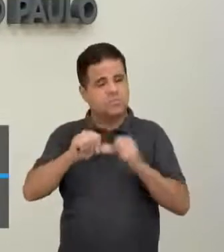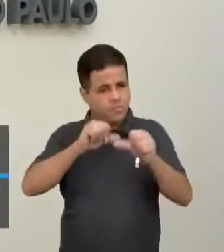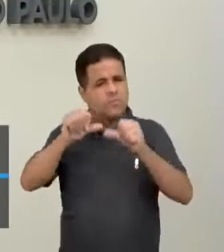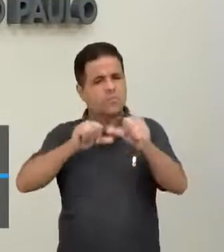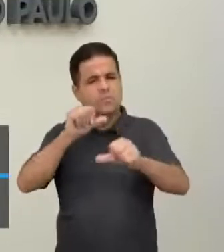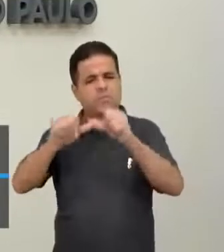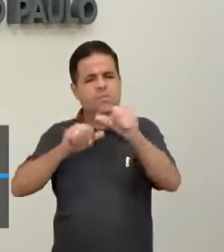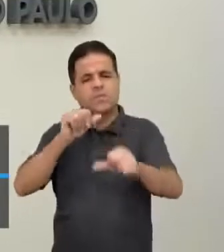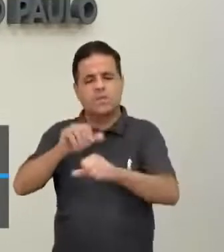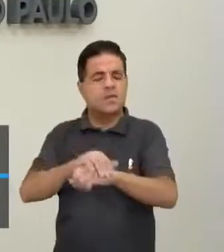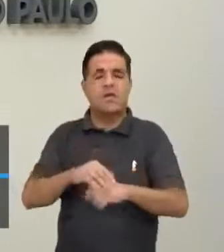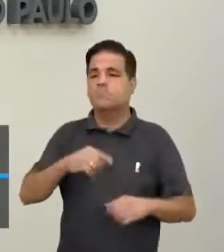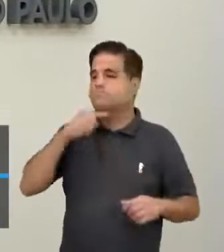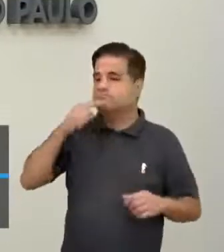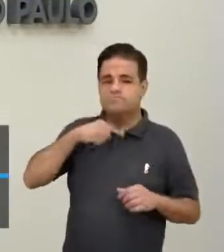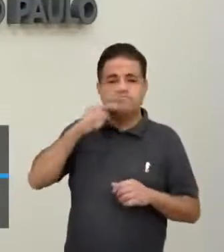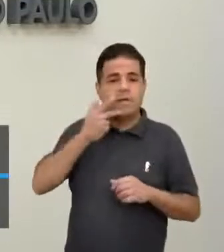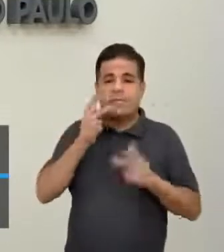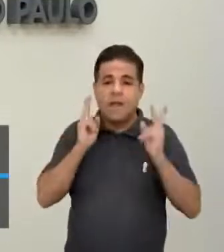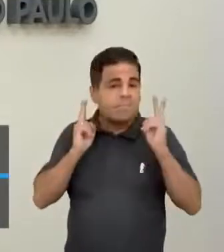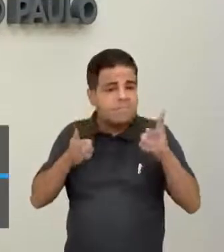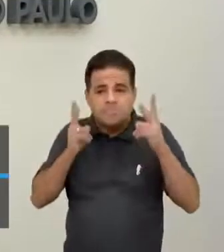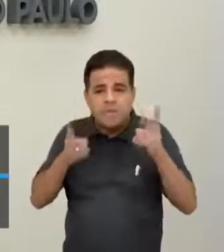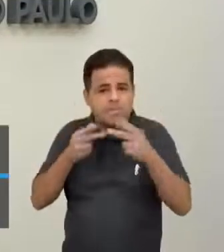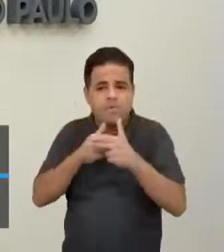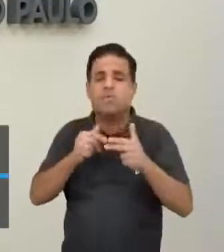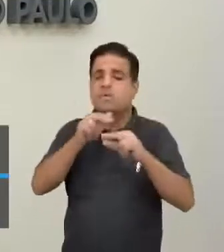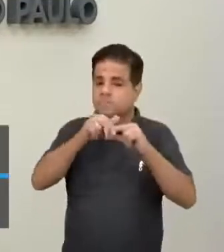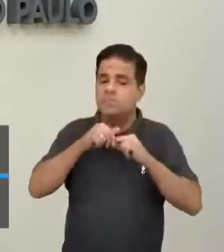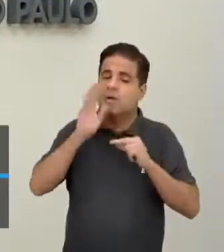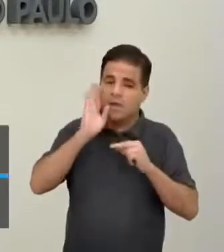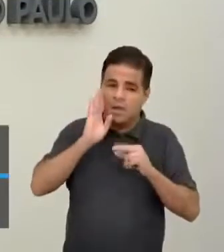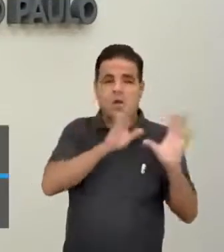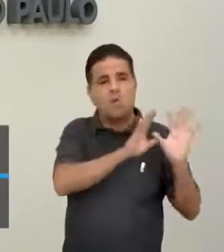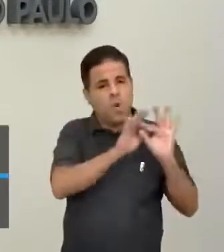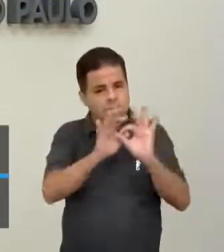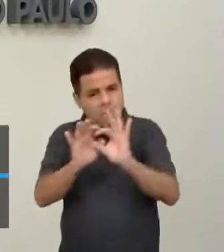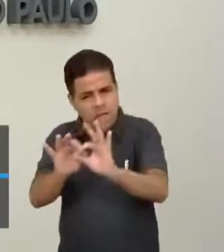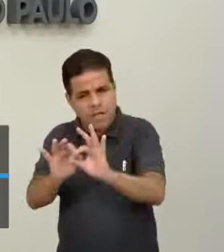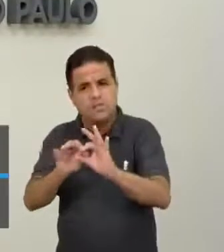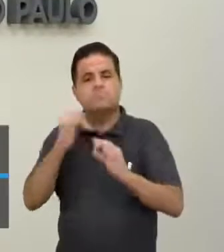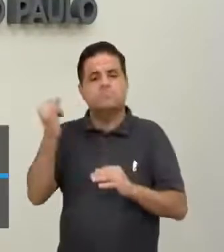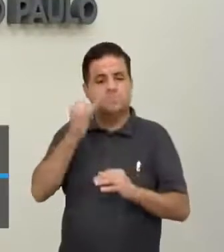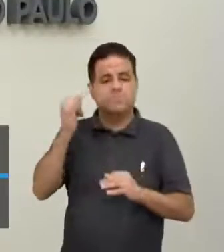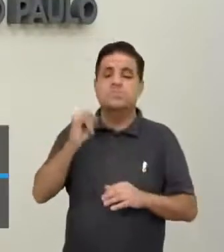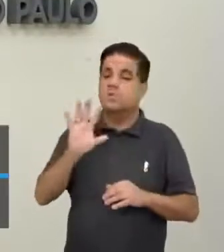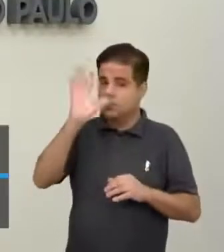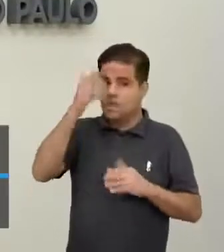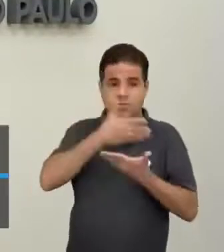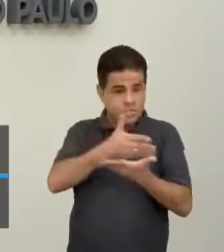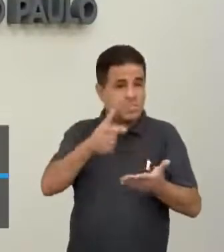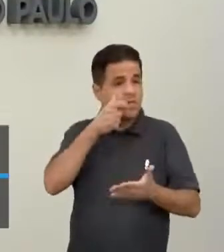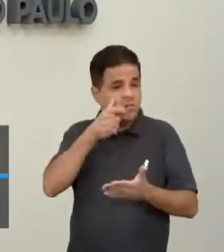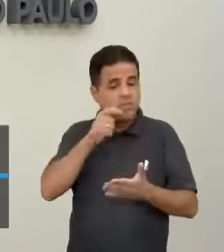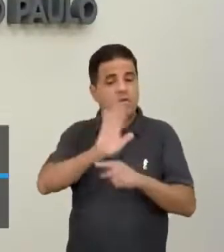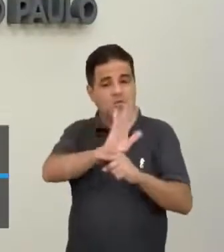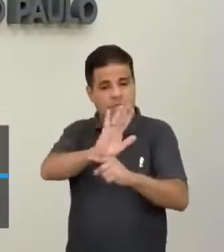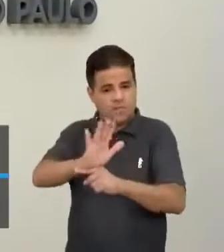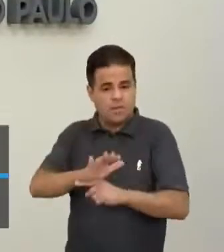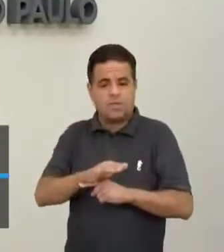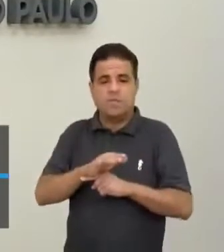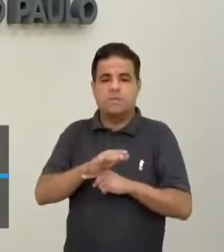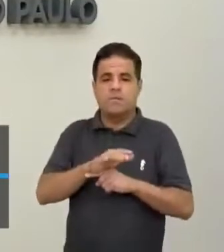mudar. Então você não vai tentar falar a mesma coisa, por isso que é legal o contexto de produção e circulação, né? Acontece muito quando você está assistindo algum filme ou